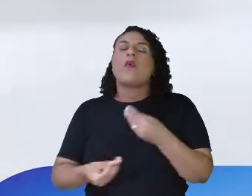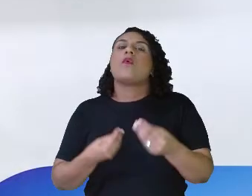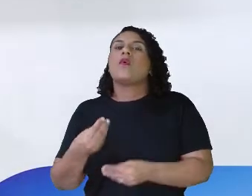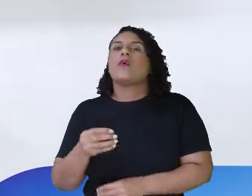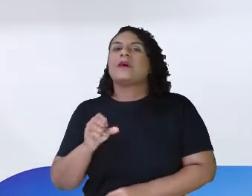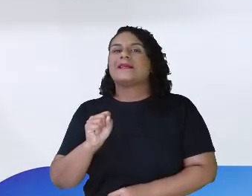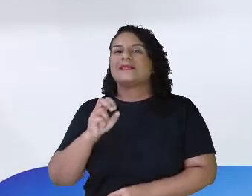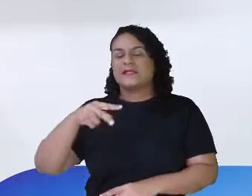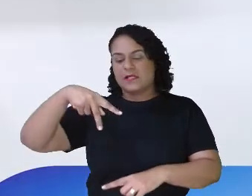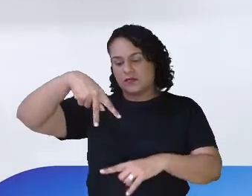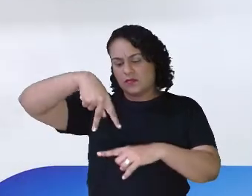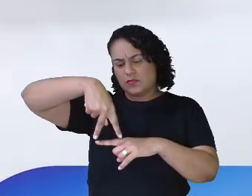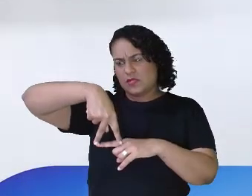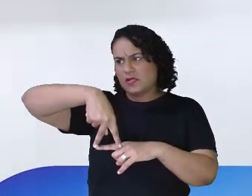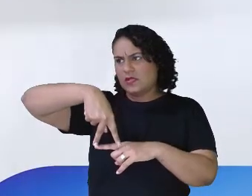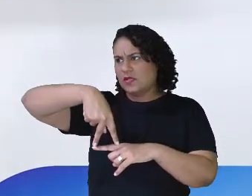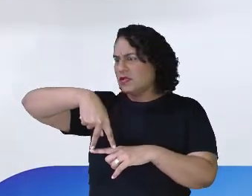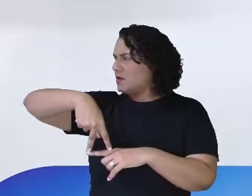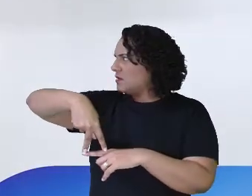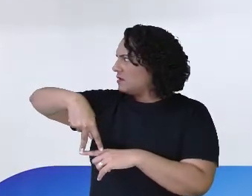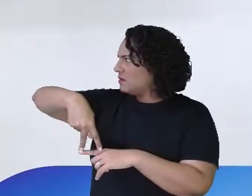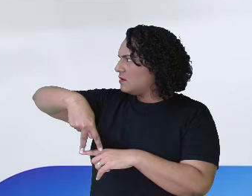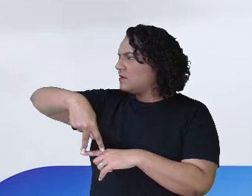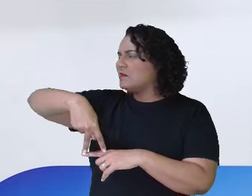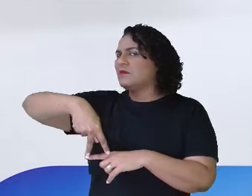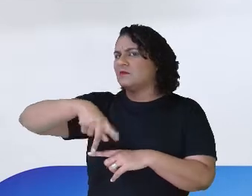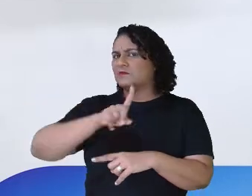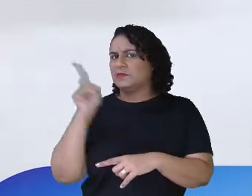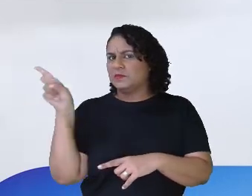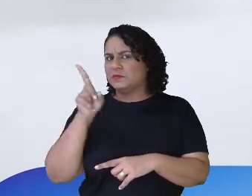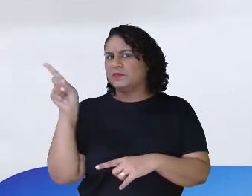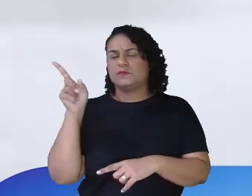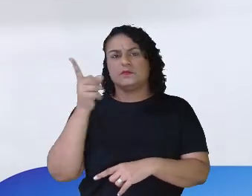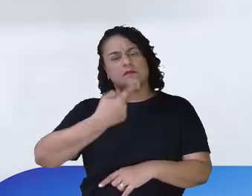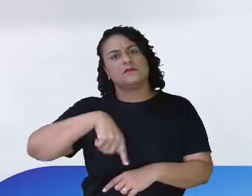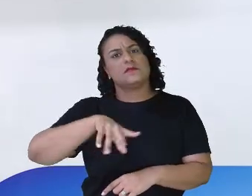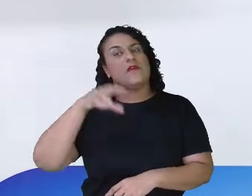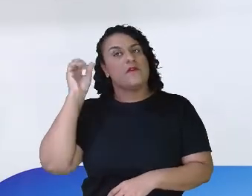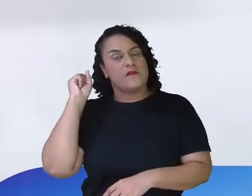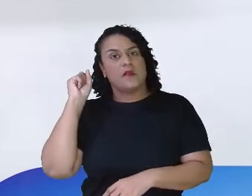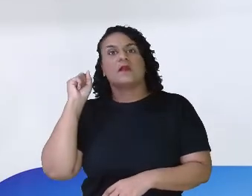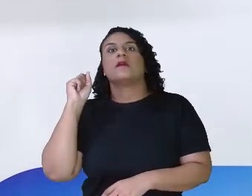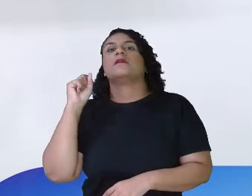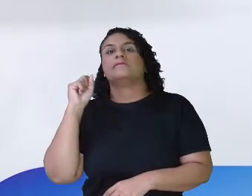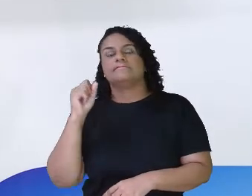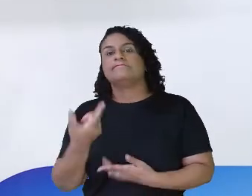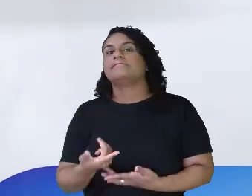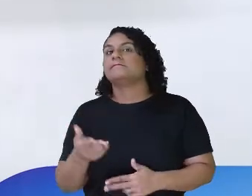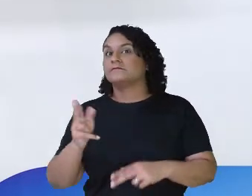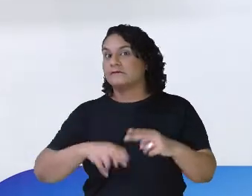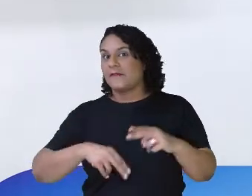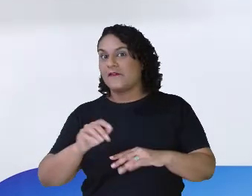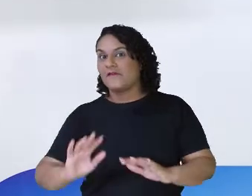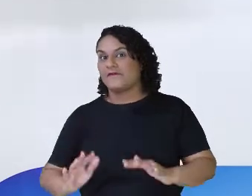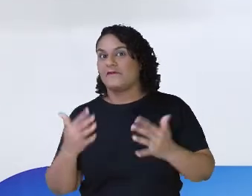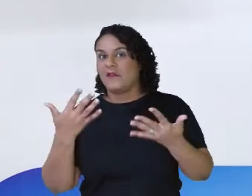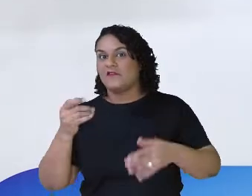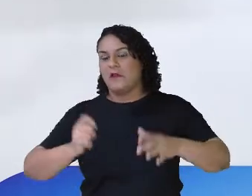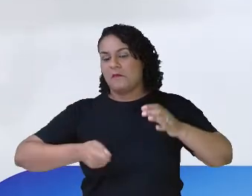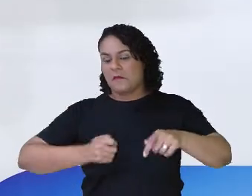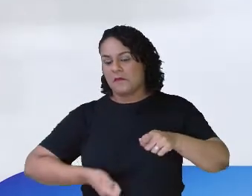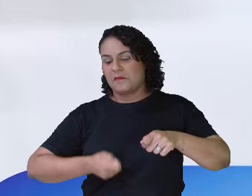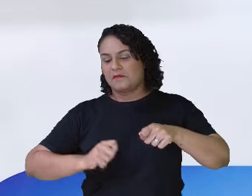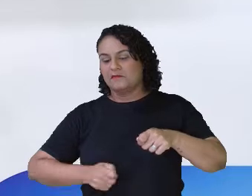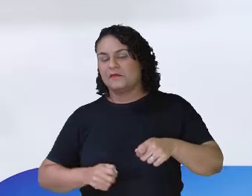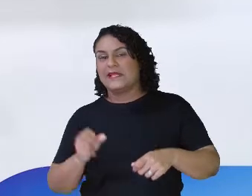o triângulo, esse triângulo aqui, que vocês vão escutar bastante no São João, se eu